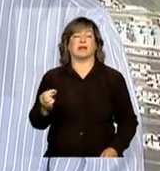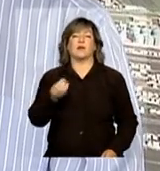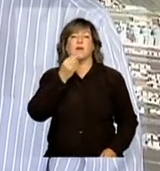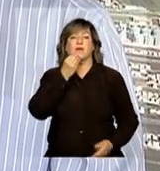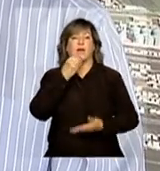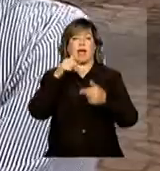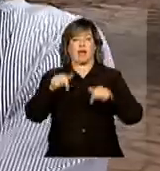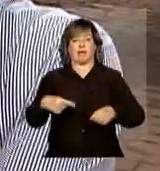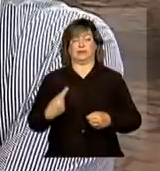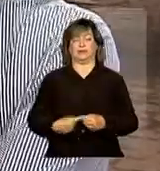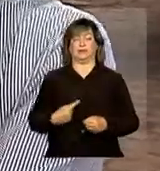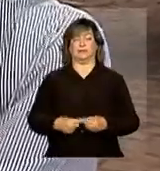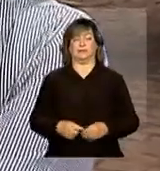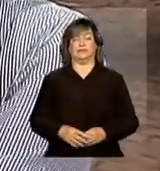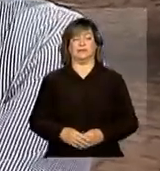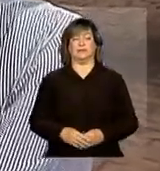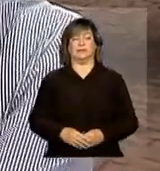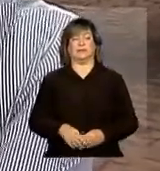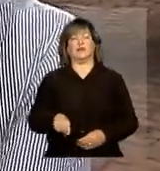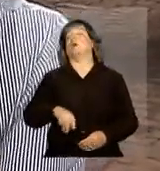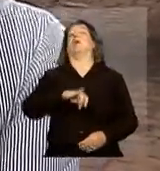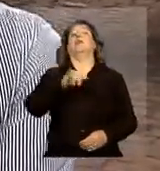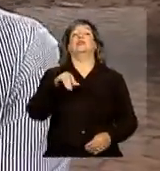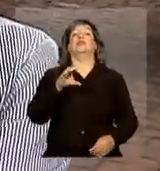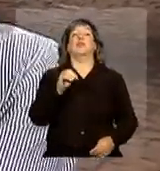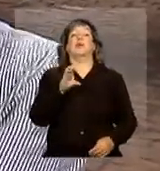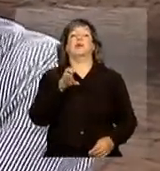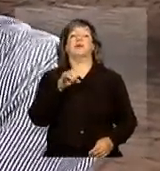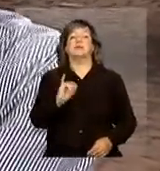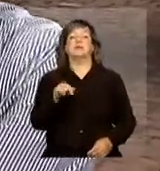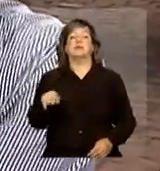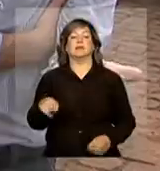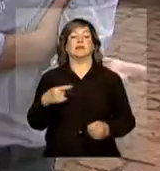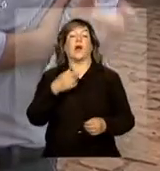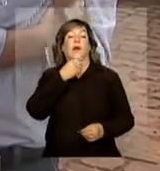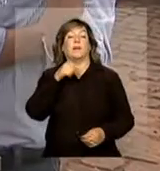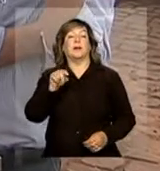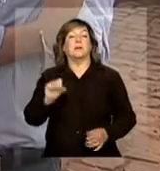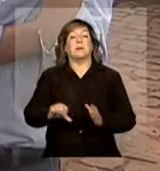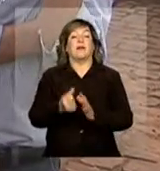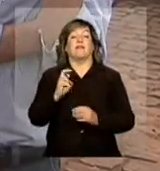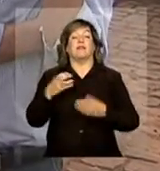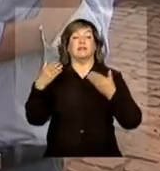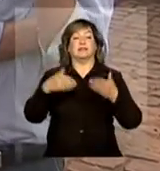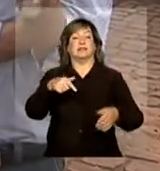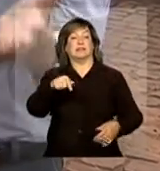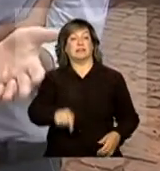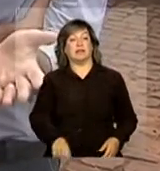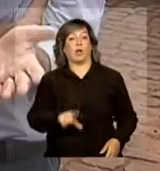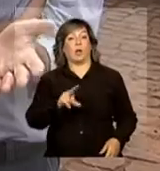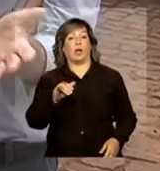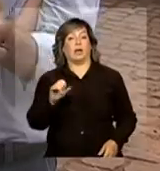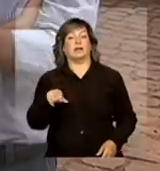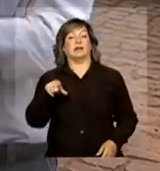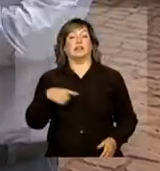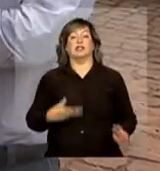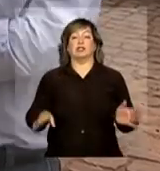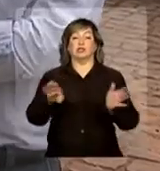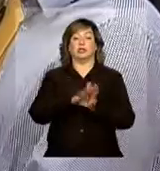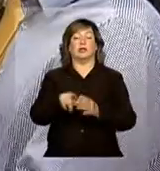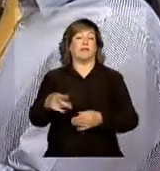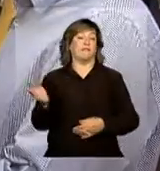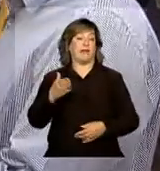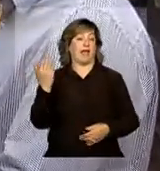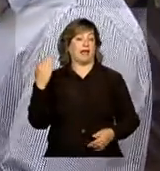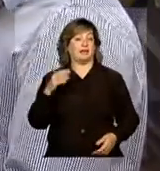nosso município. Jossi é pioneiro em Lucas do Rio Verde. Chegou a Mato Grosso vindo de Renascença, no